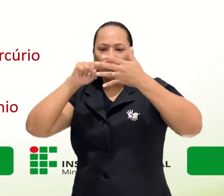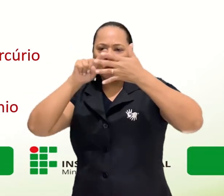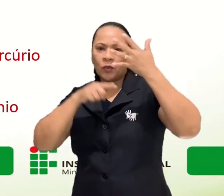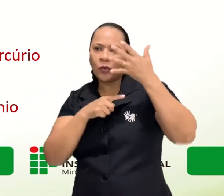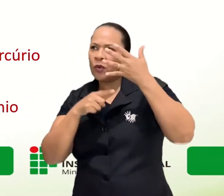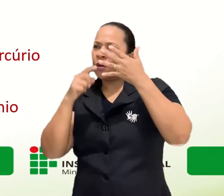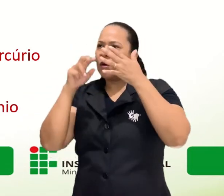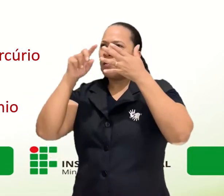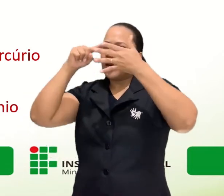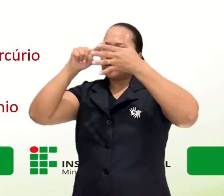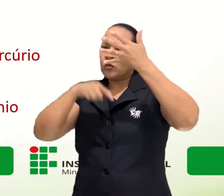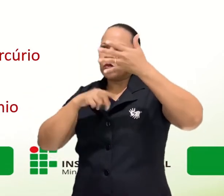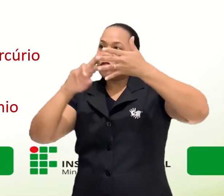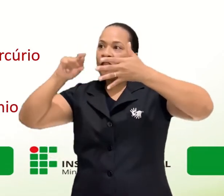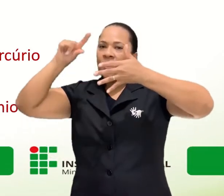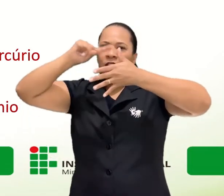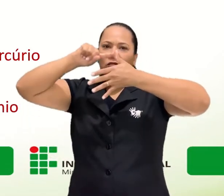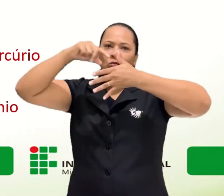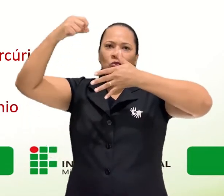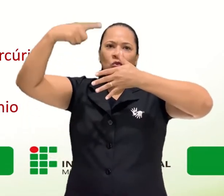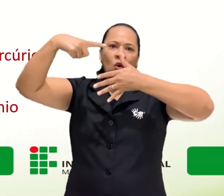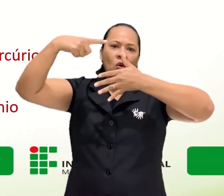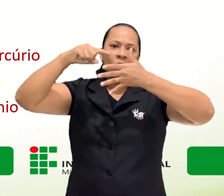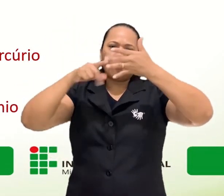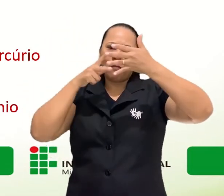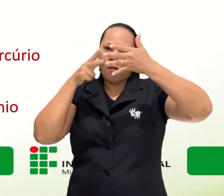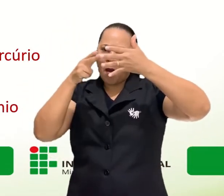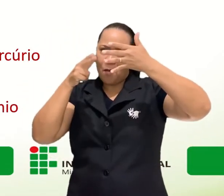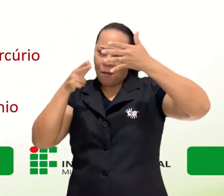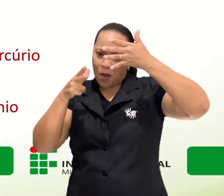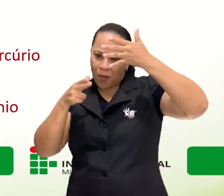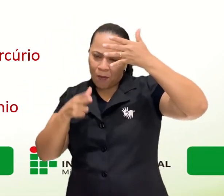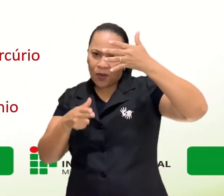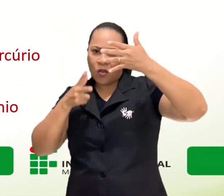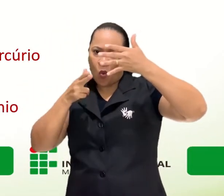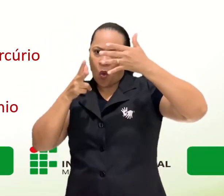e descontínuo, diferente da luz solar.